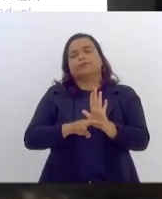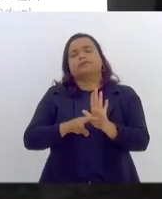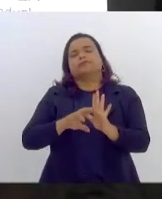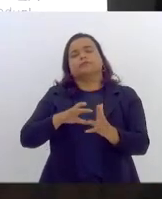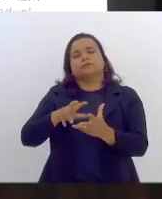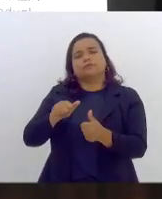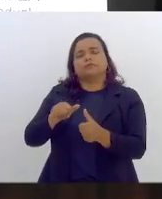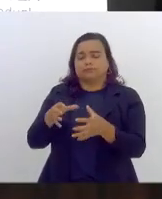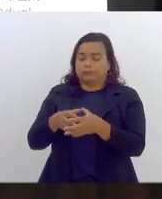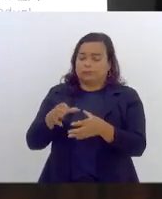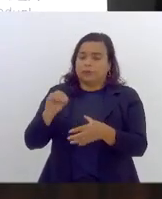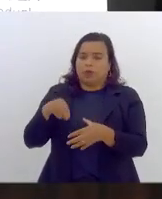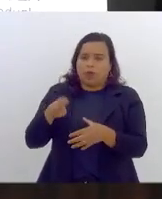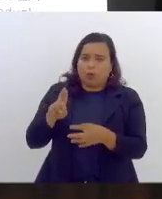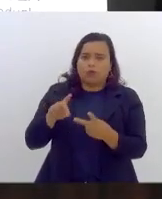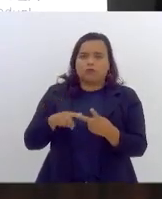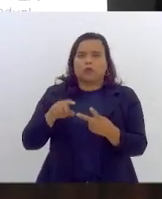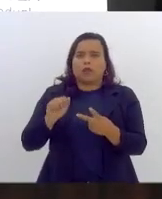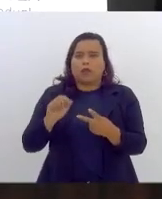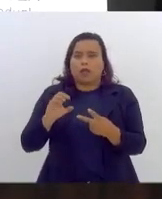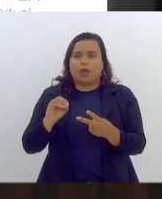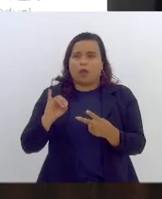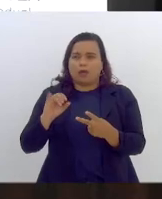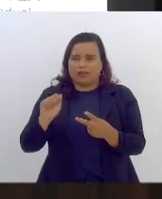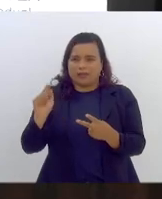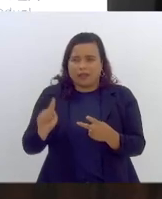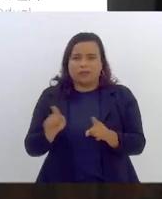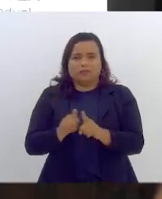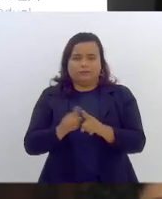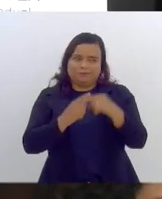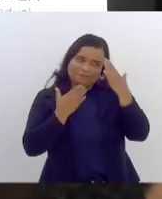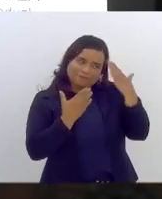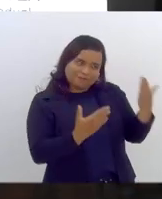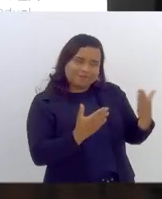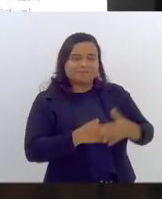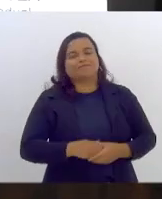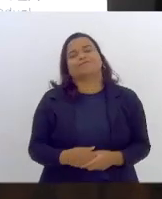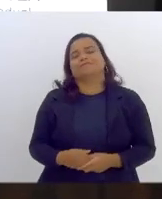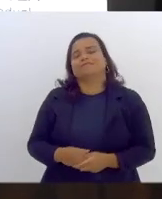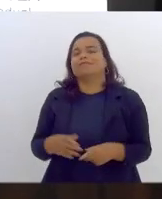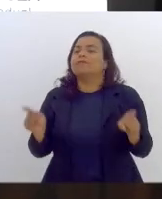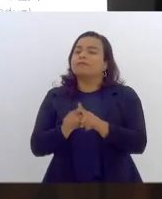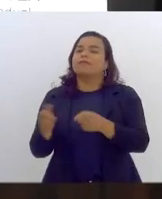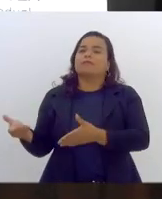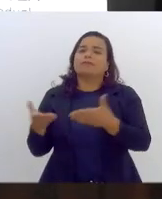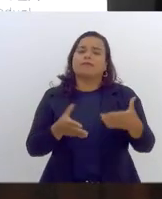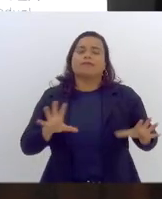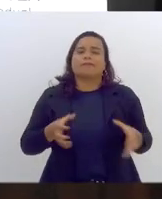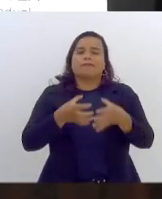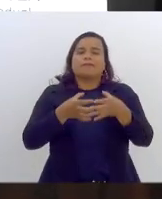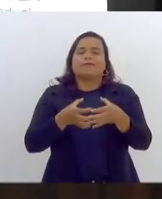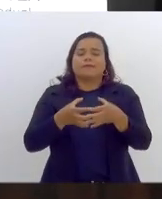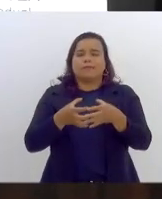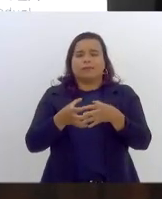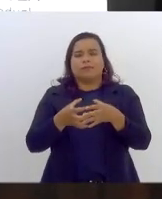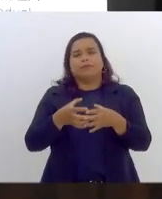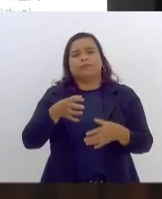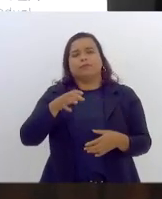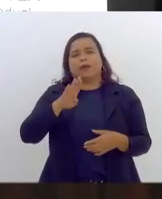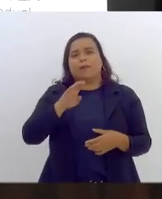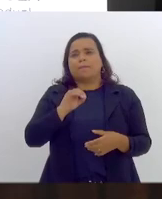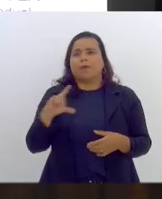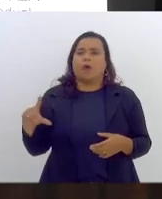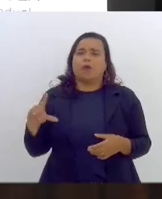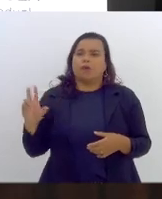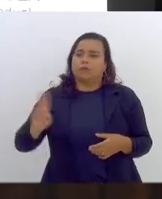a ONU e a OEA. Muito obrigada. Convido agora também a Fundação BOL, no nome